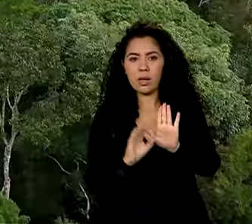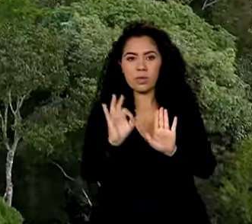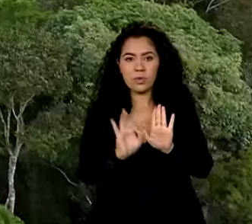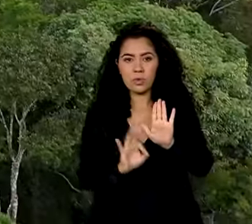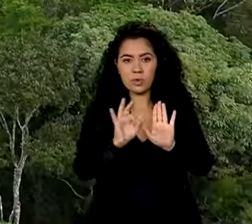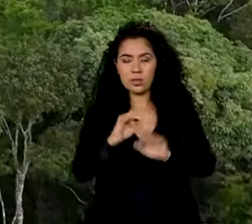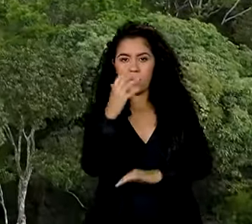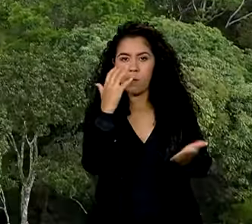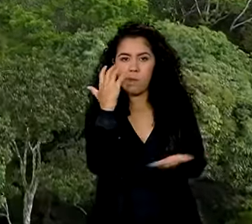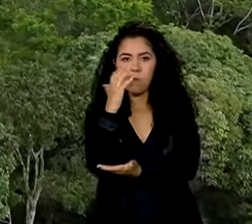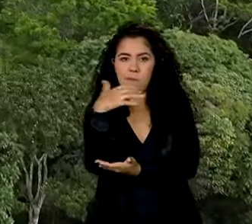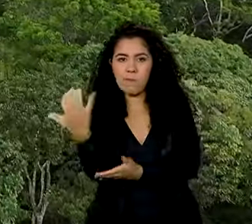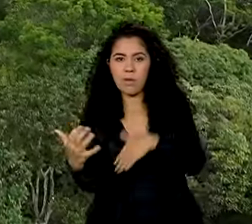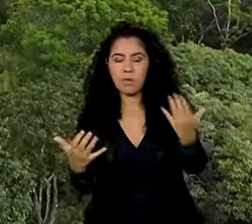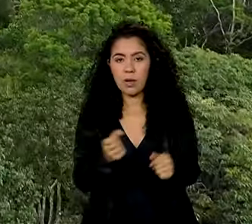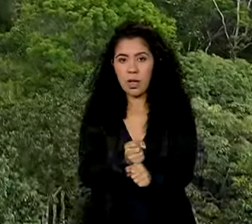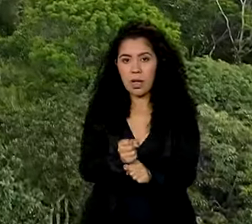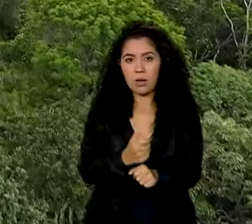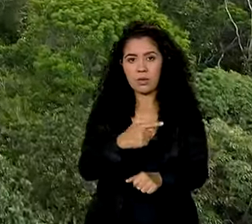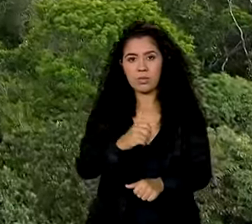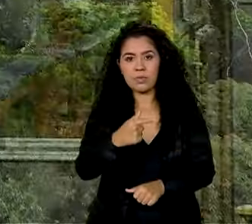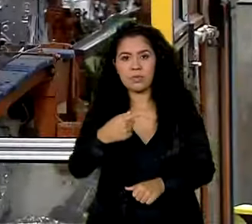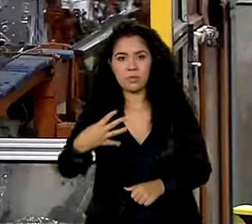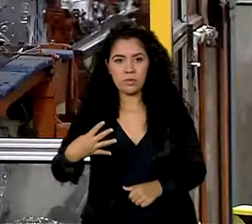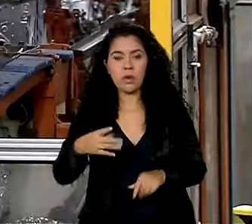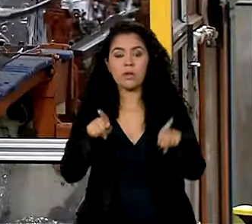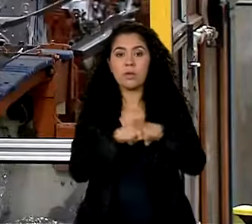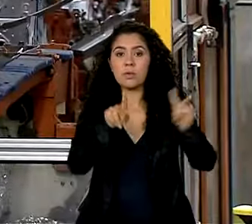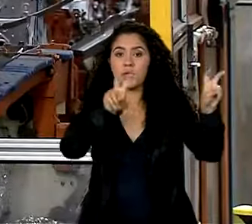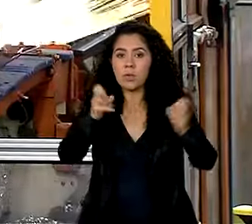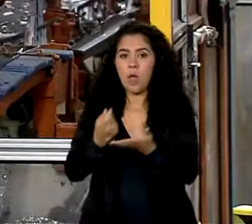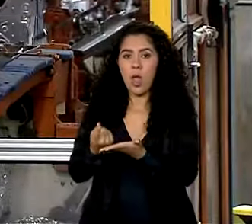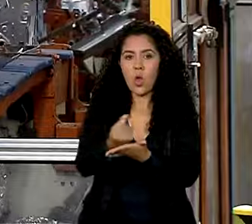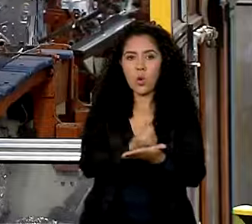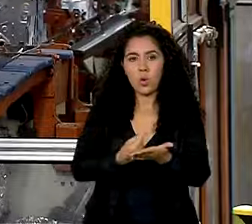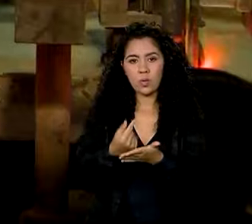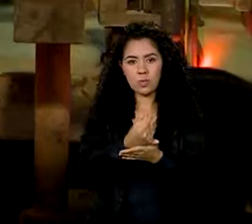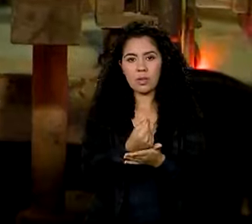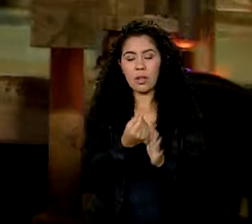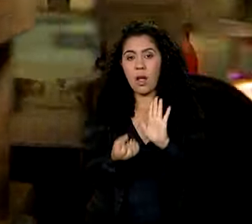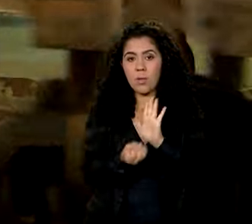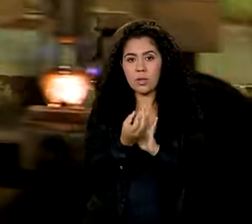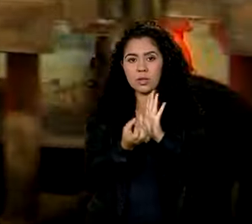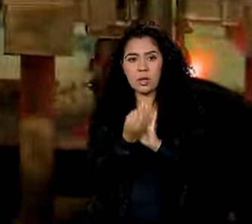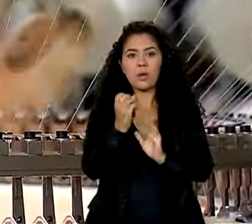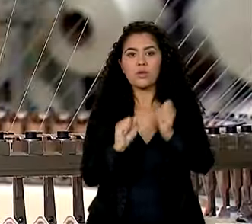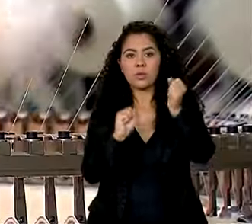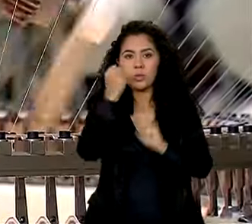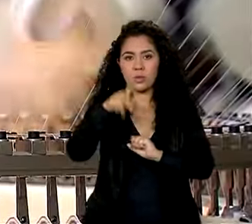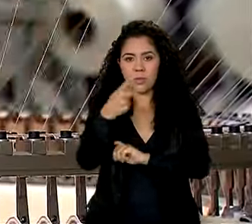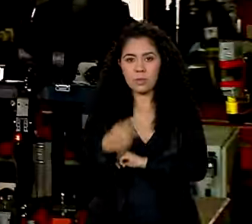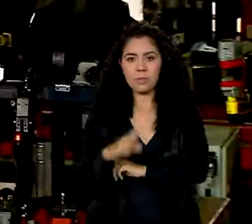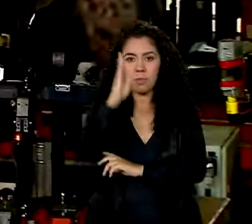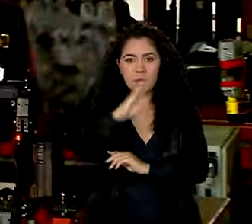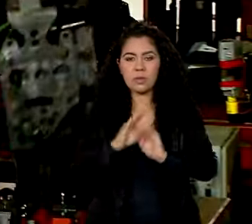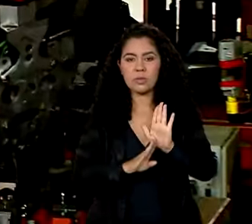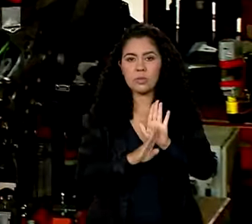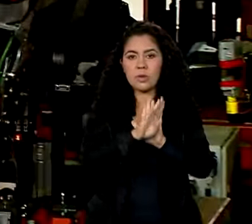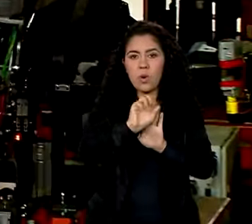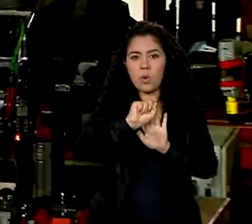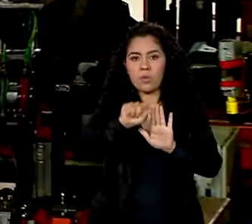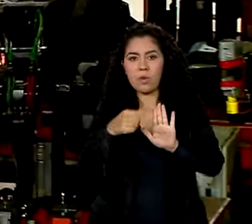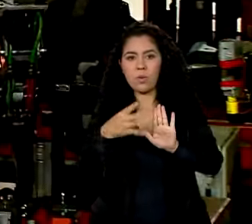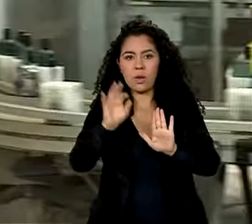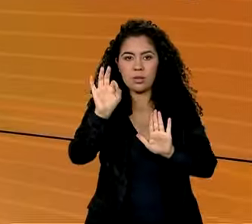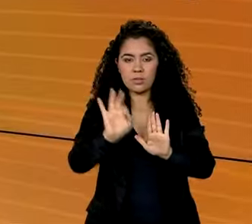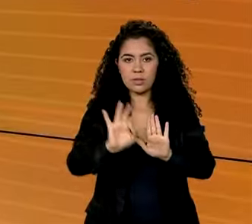no desmatamento em 2024. Na economia, a produção industrial brasileira teve crescimento de 8,4%